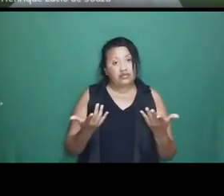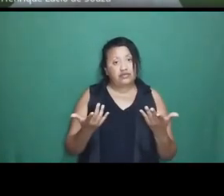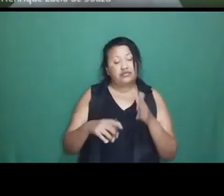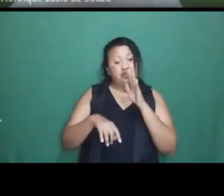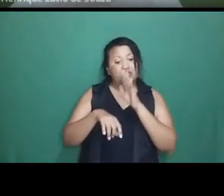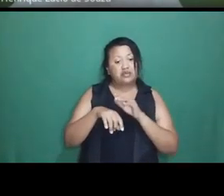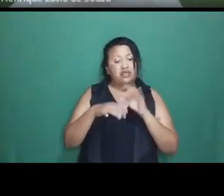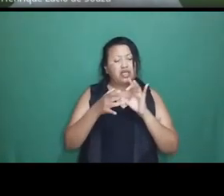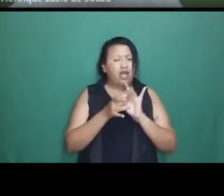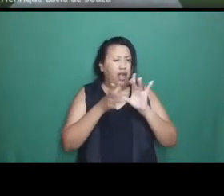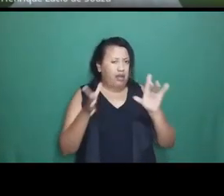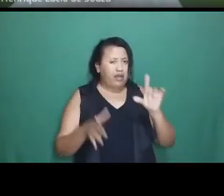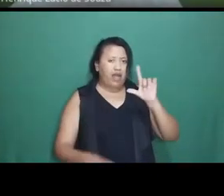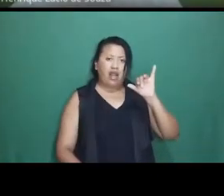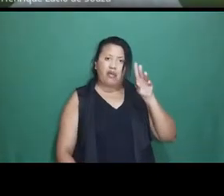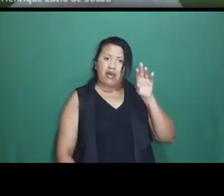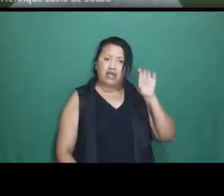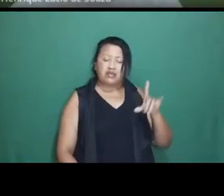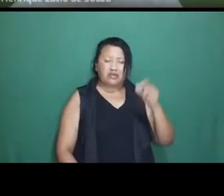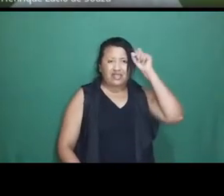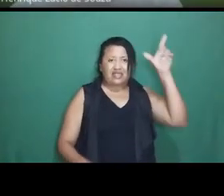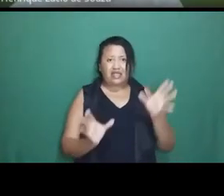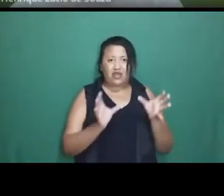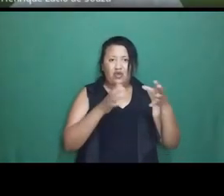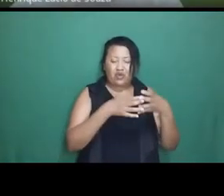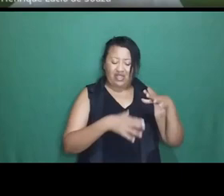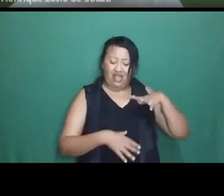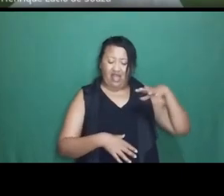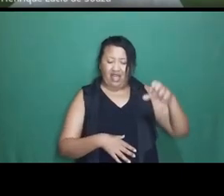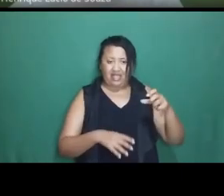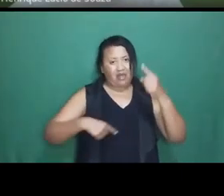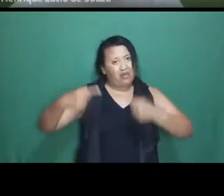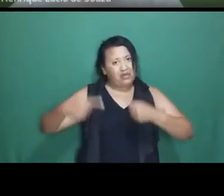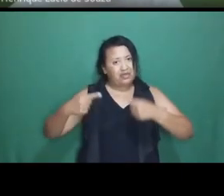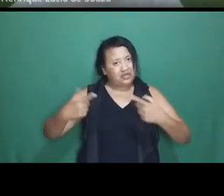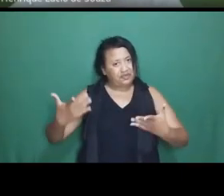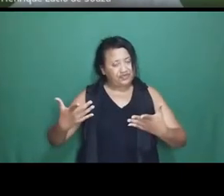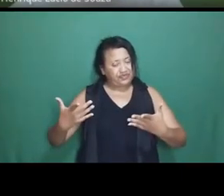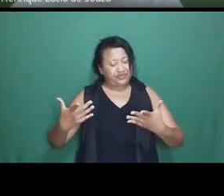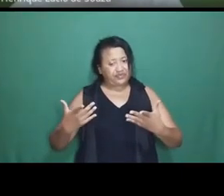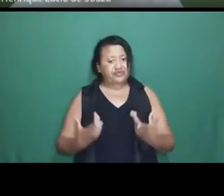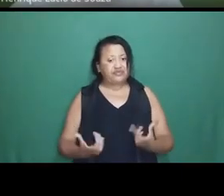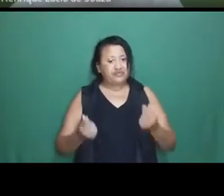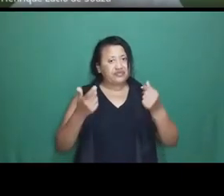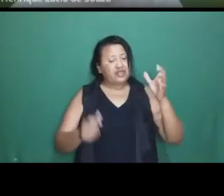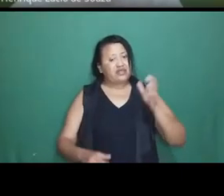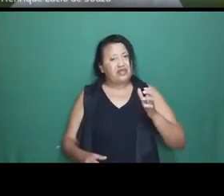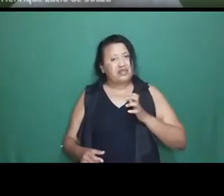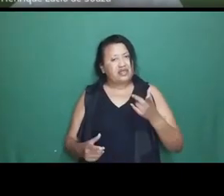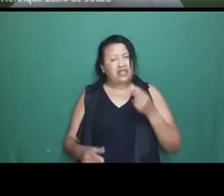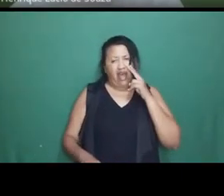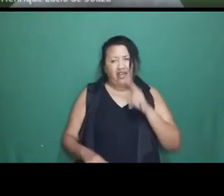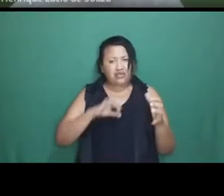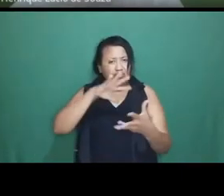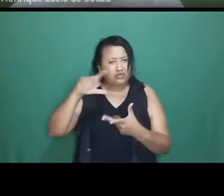liberalismo conjunto de ideias éticas políticas e econômicas da burguesia em oposição à visão de mundo da nobreza